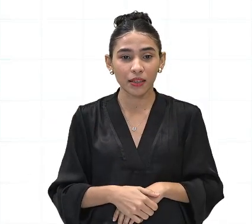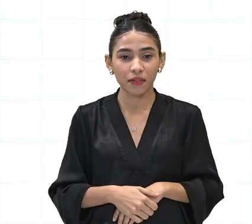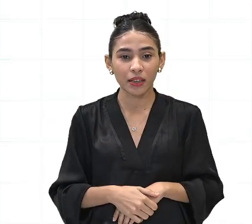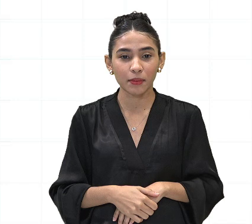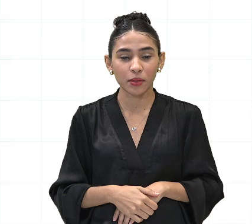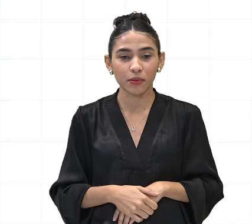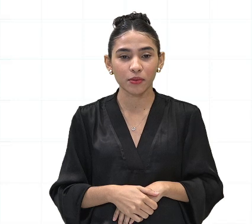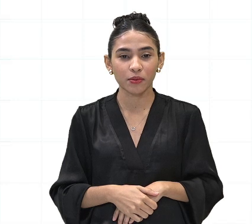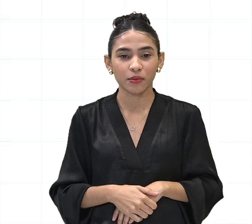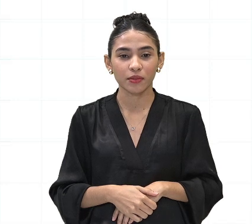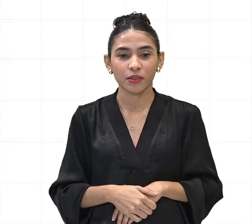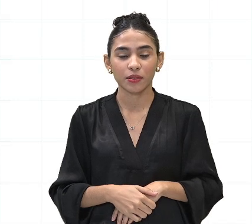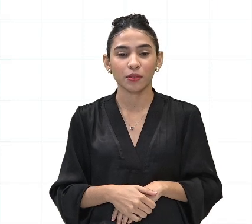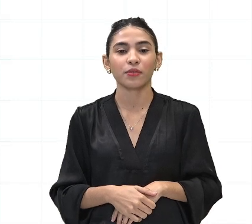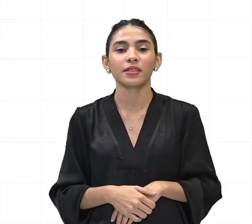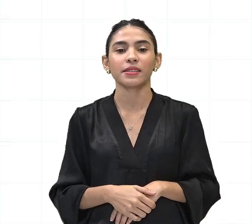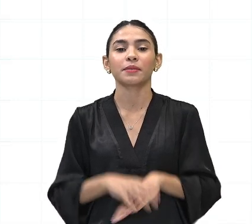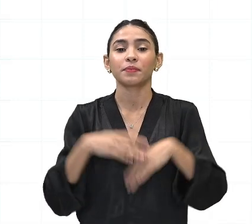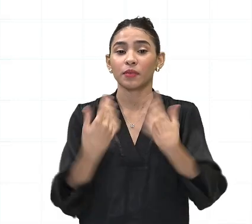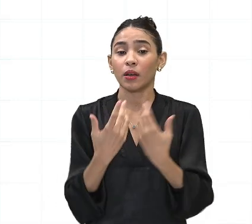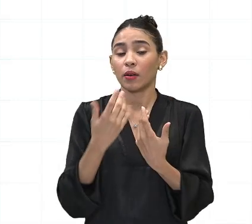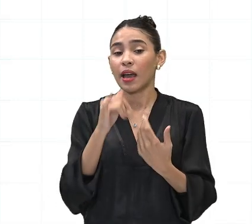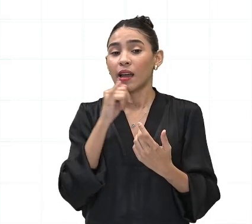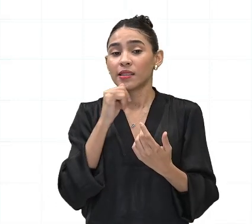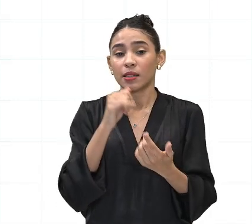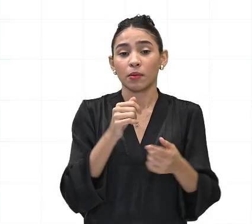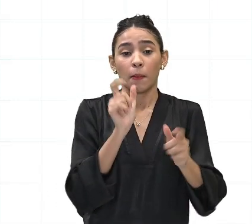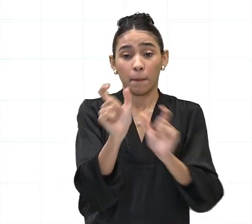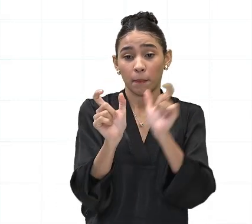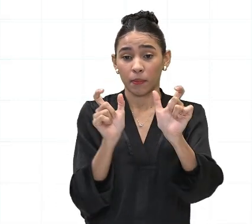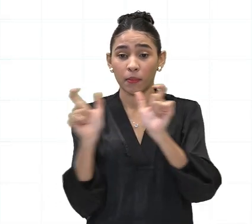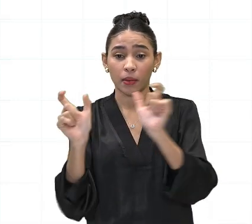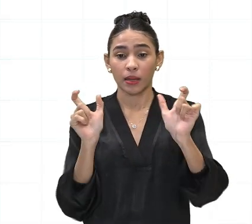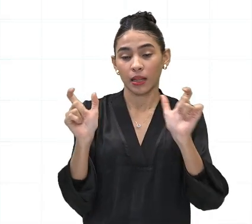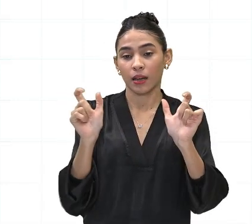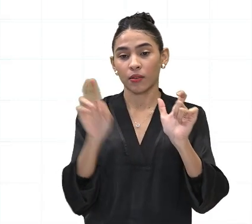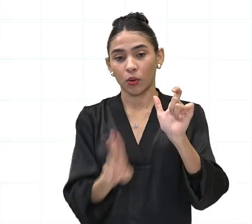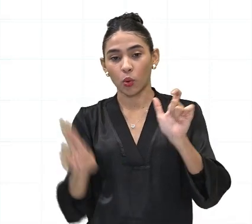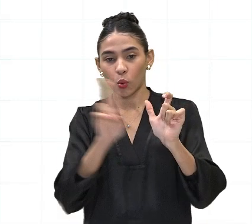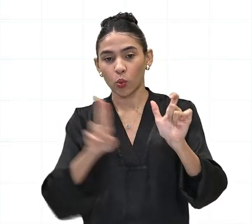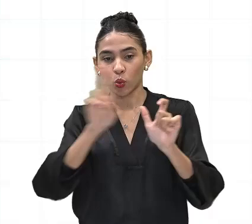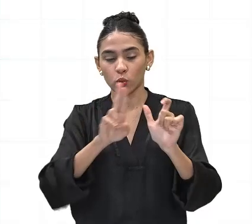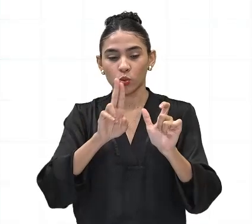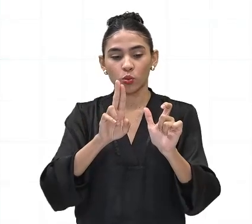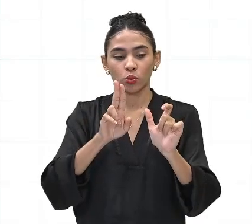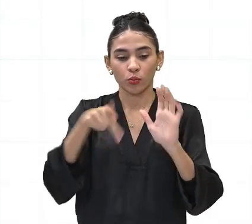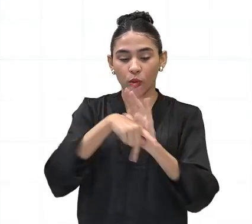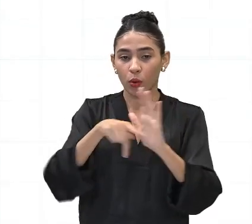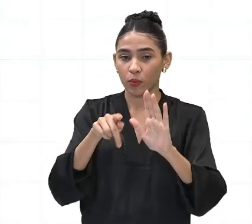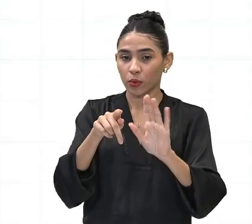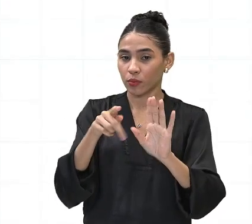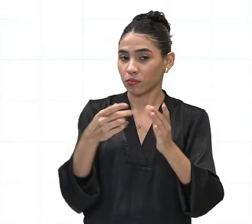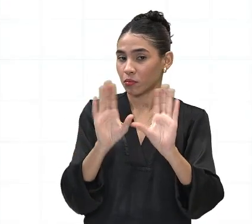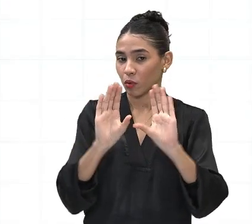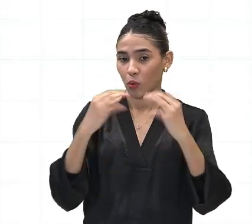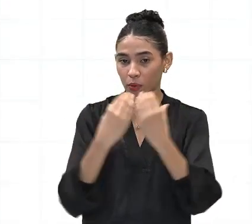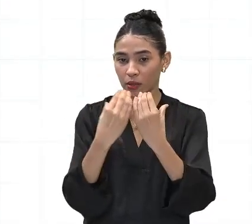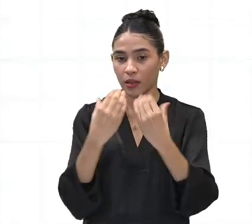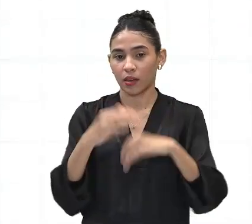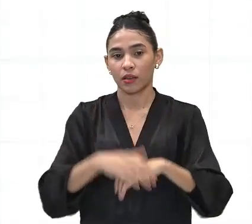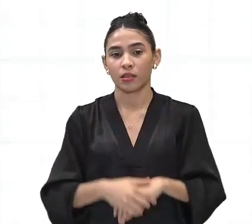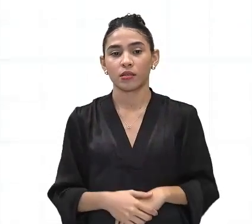vão pegar esses estrangeirismos, as pessoas vão colocando palavras que são de uso nas suas comunidades, atestados em